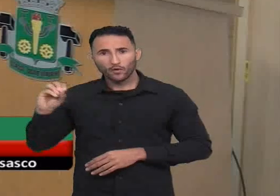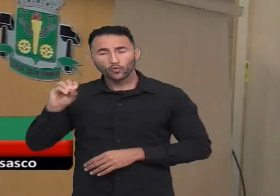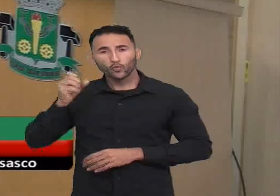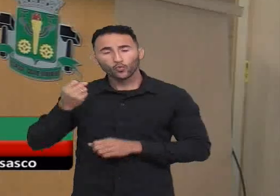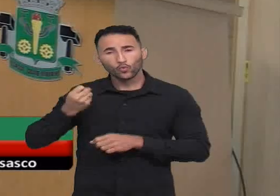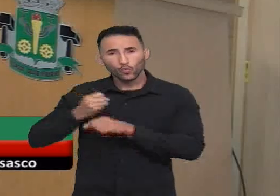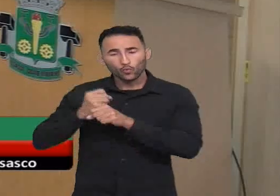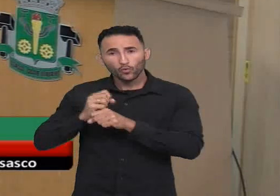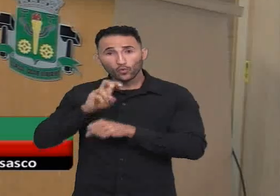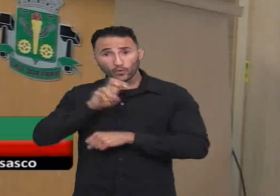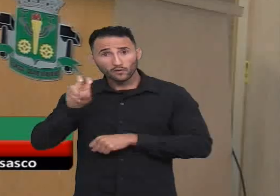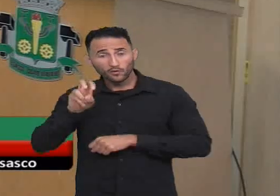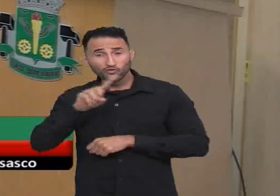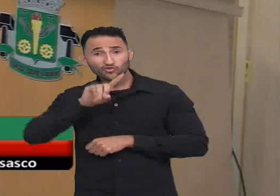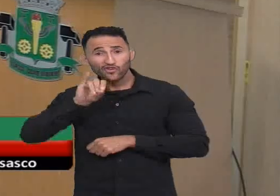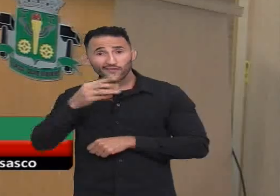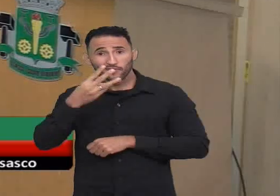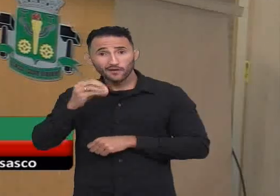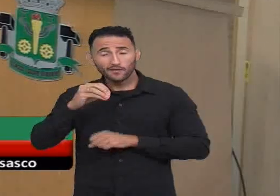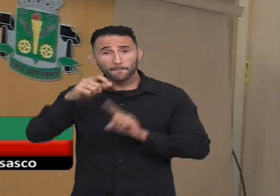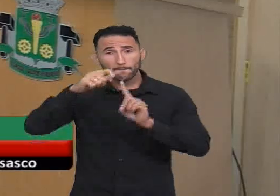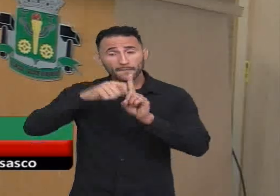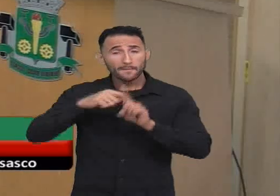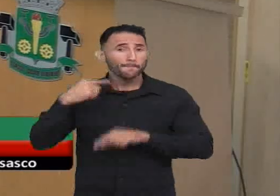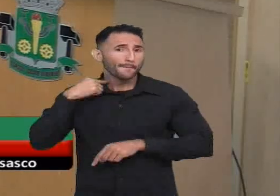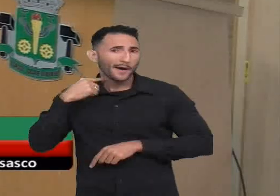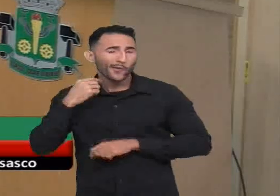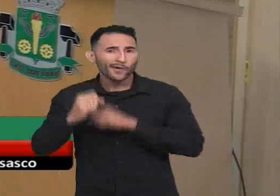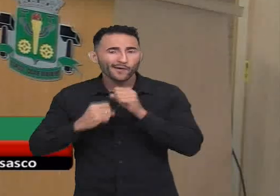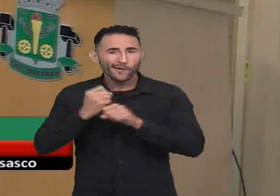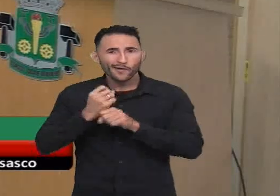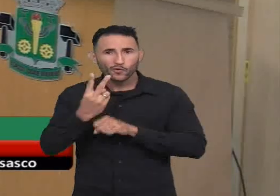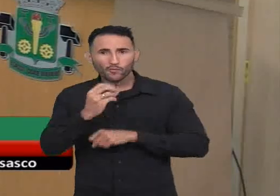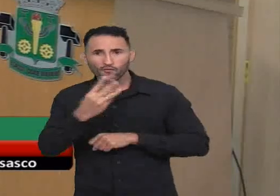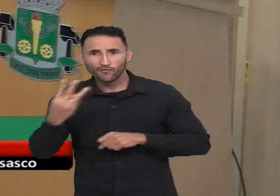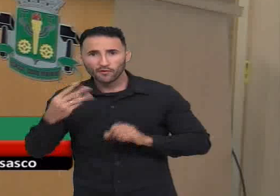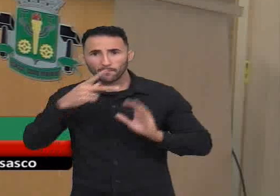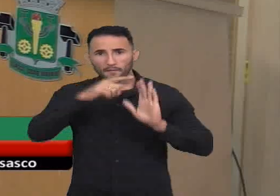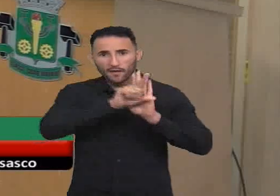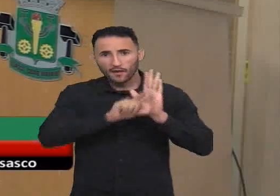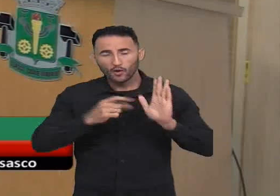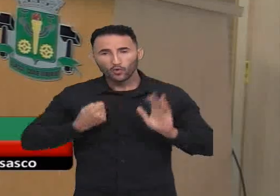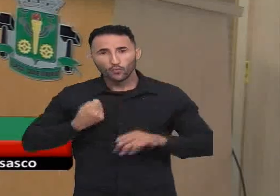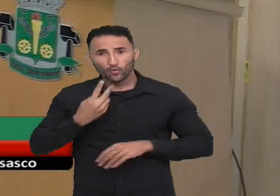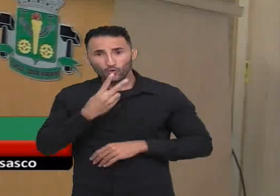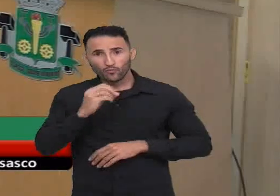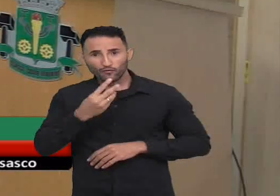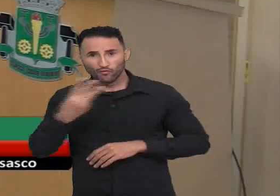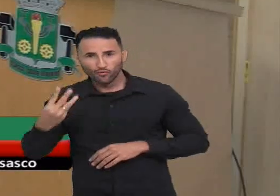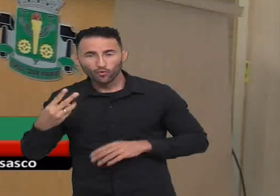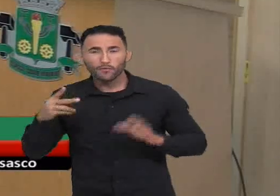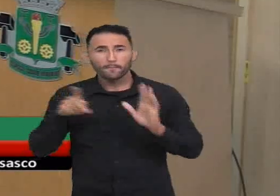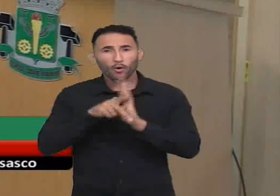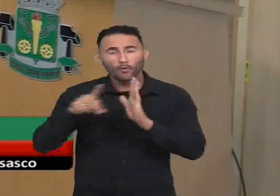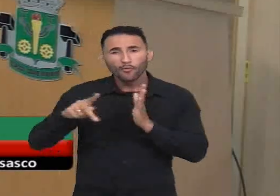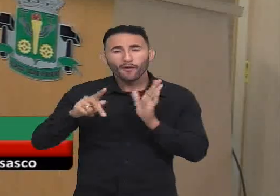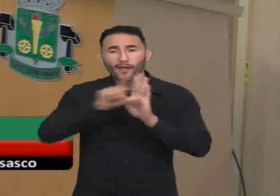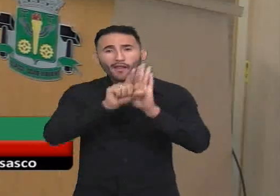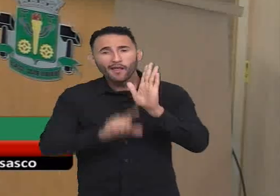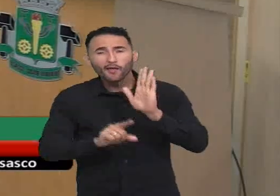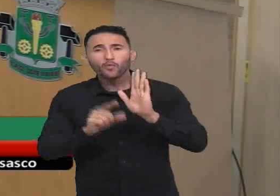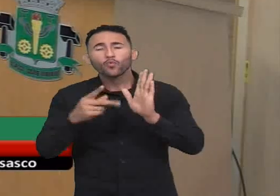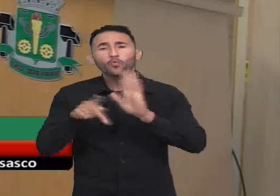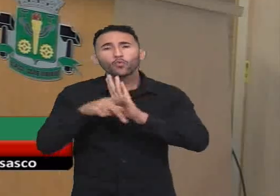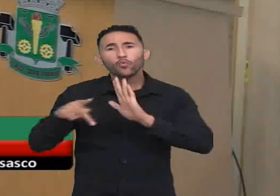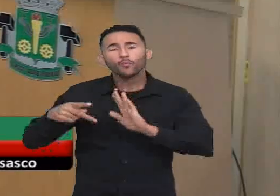5.255, de 30 de maio de 2023, PL número 18 de 2022, autógrafo de lei número